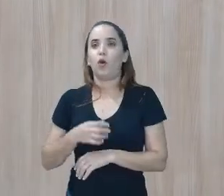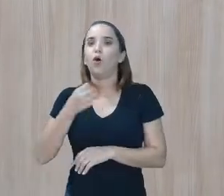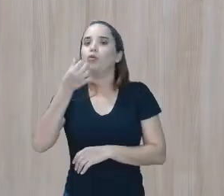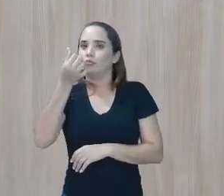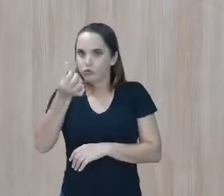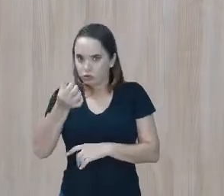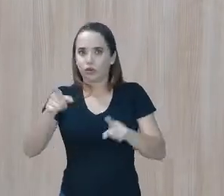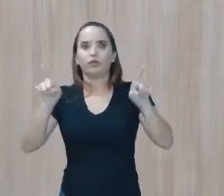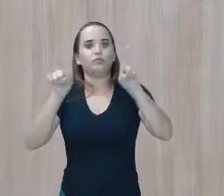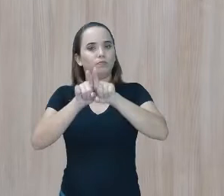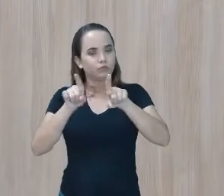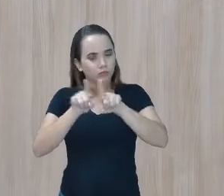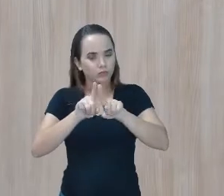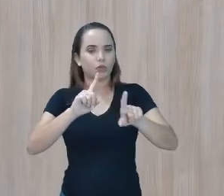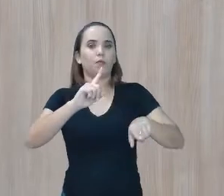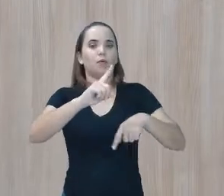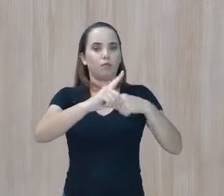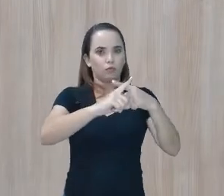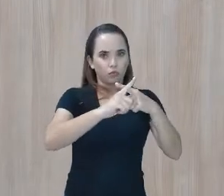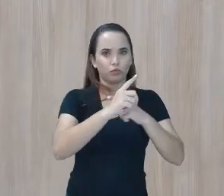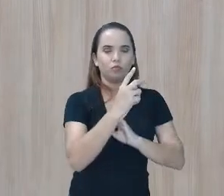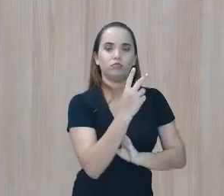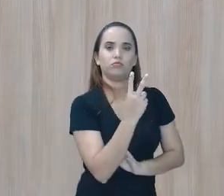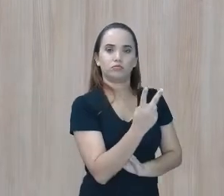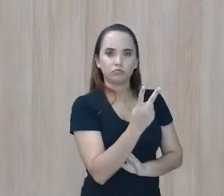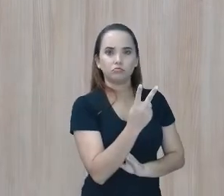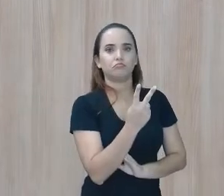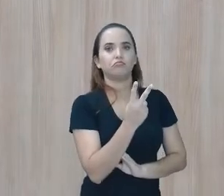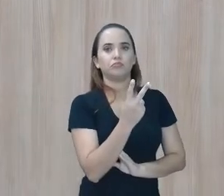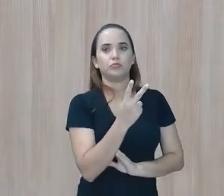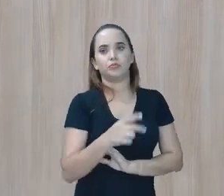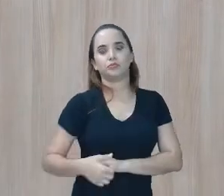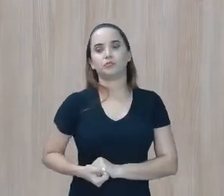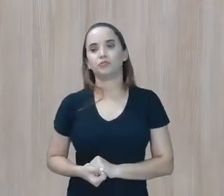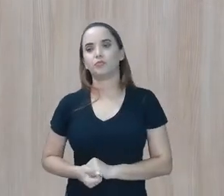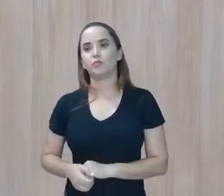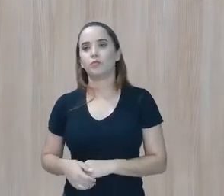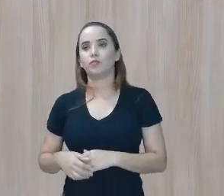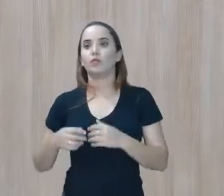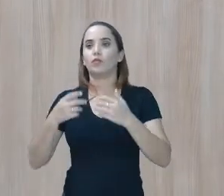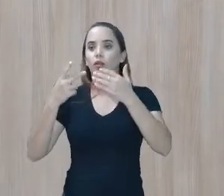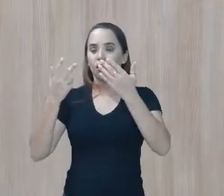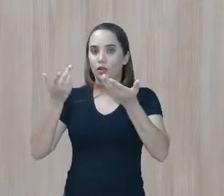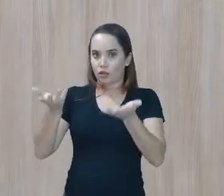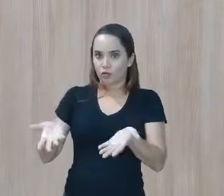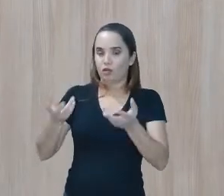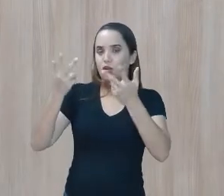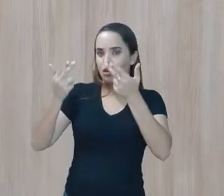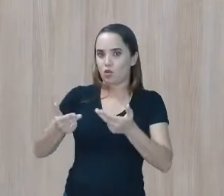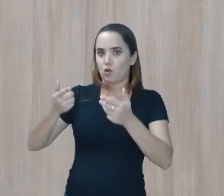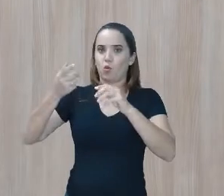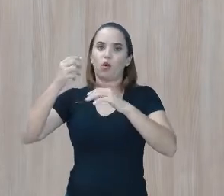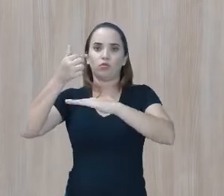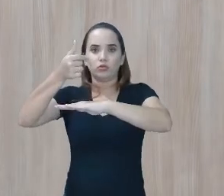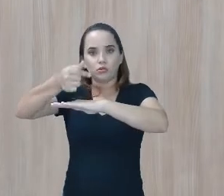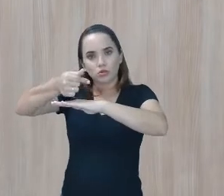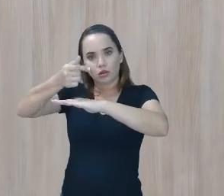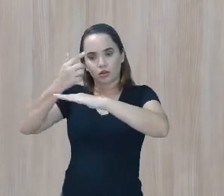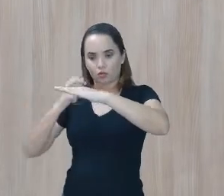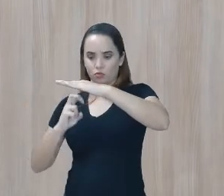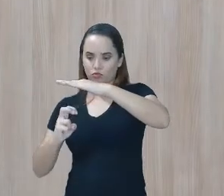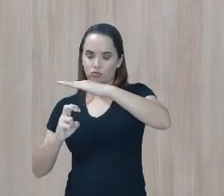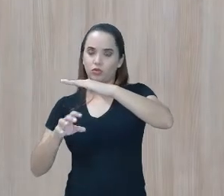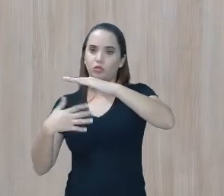o 6 eu teria que multiplicar também pelo número 2. Aqui, a mesma coisa. O